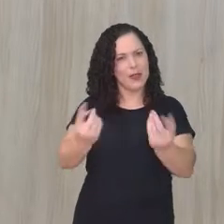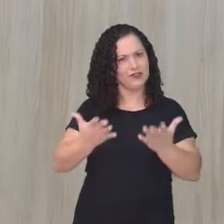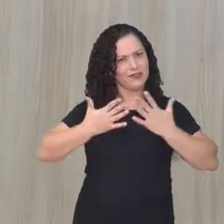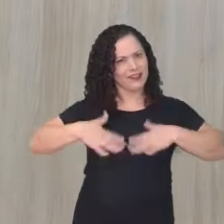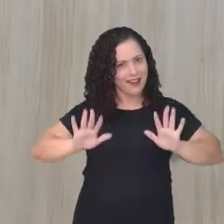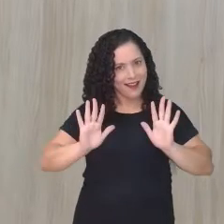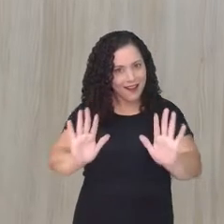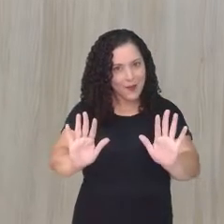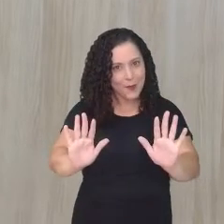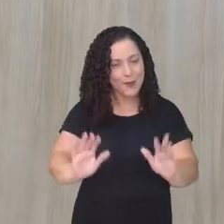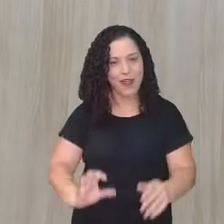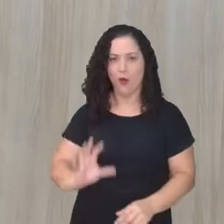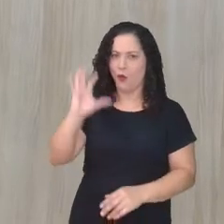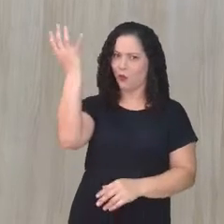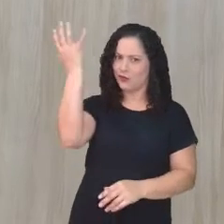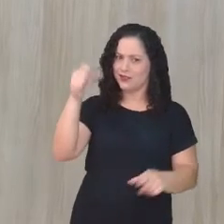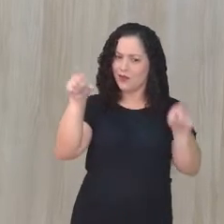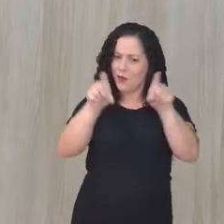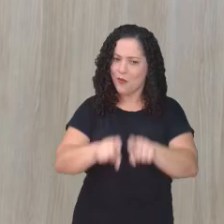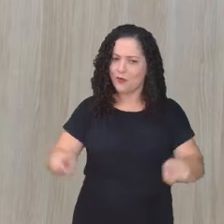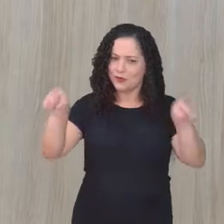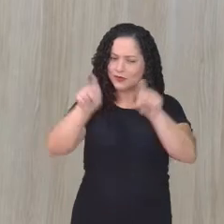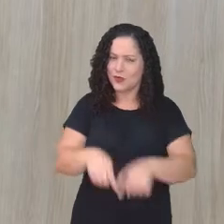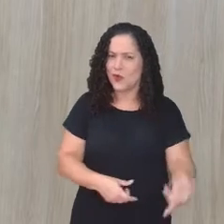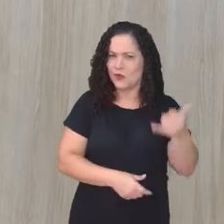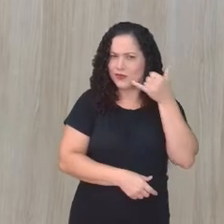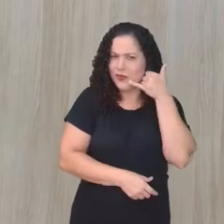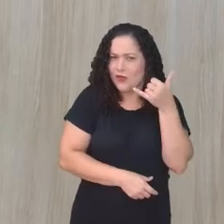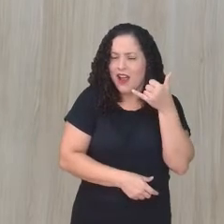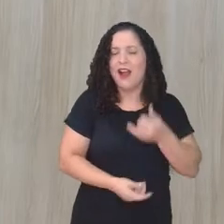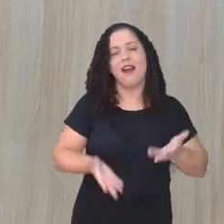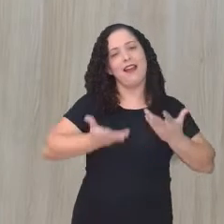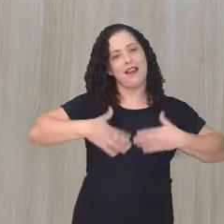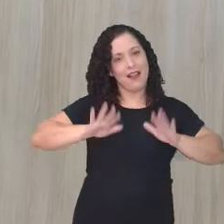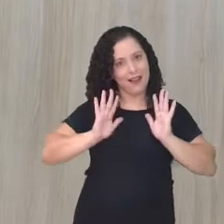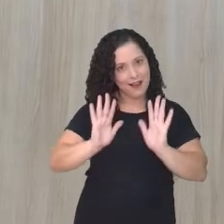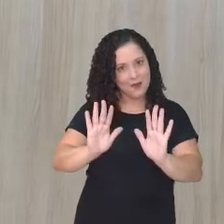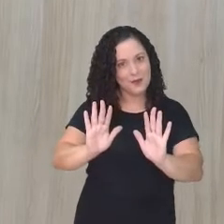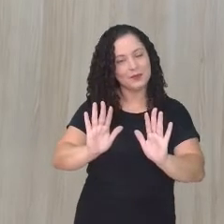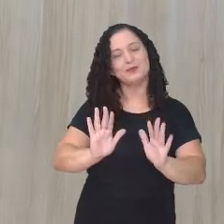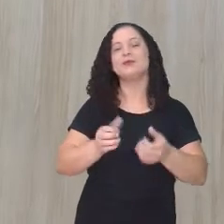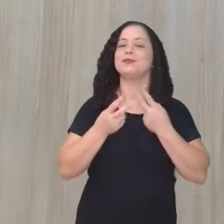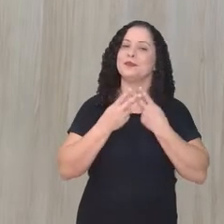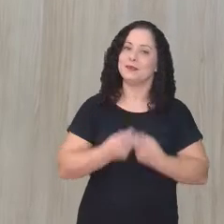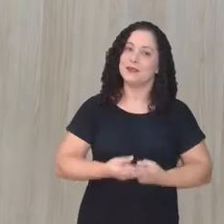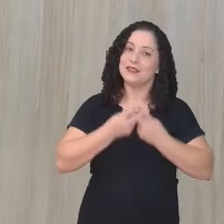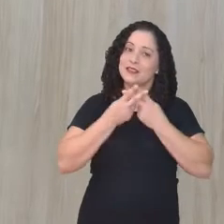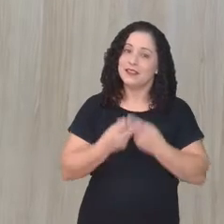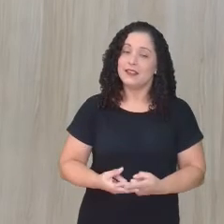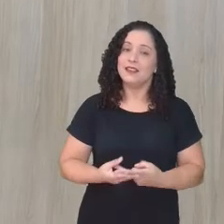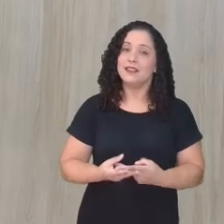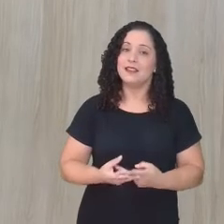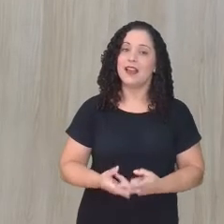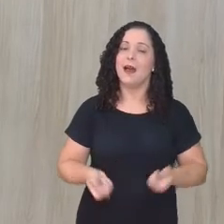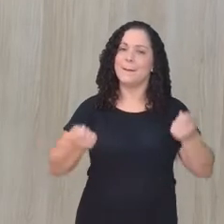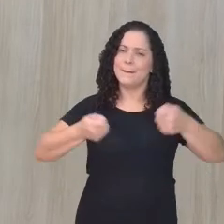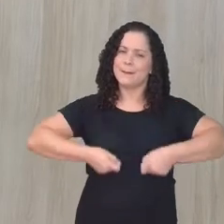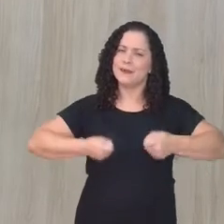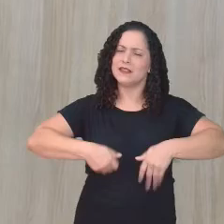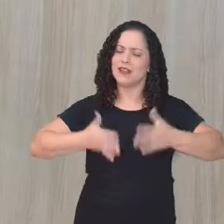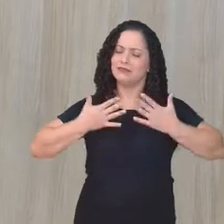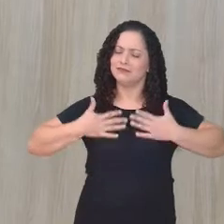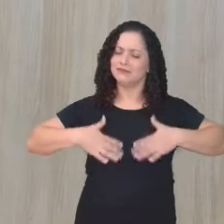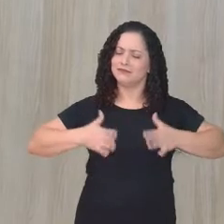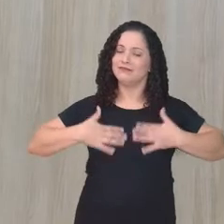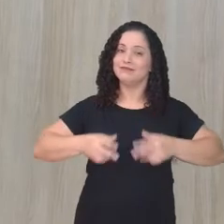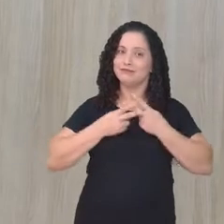quando isso acontecer com o computador de vocês, com o celular, não é? Tenham paciência, não é? Se permitam trabalhar na área